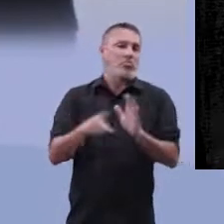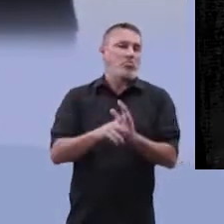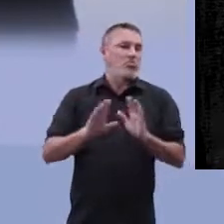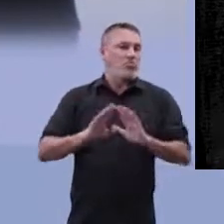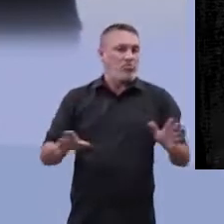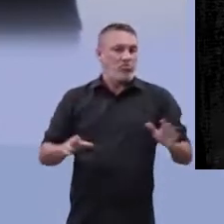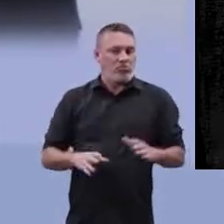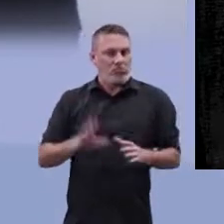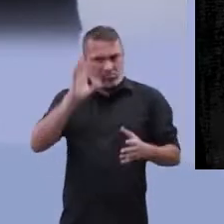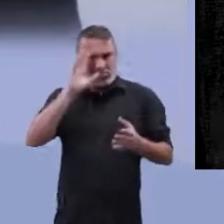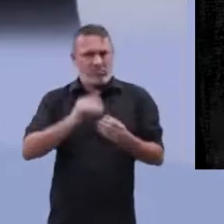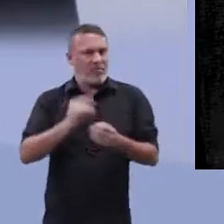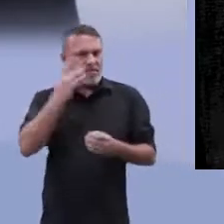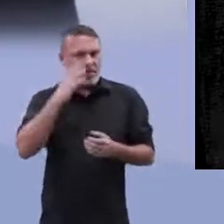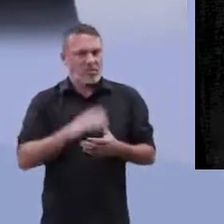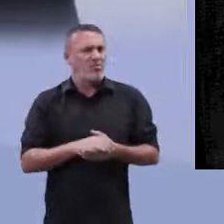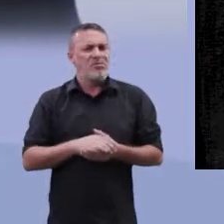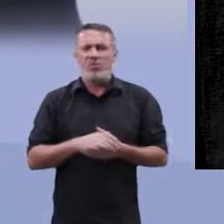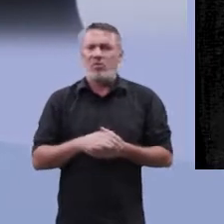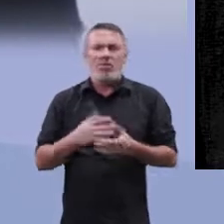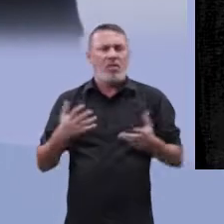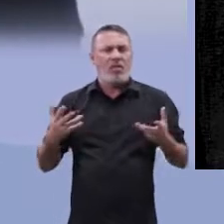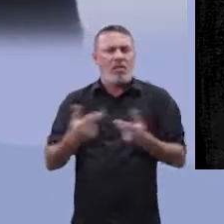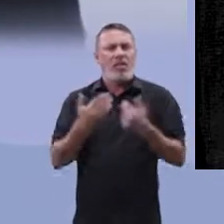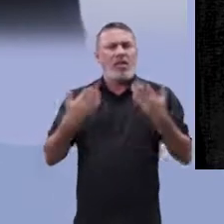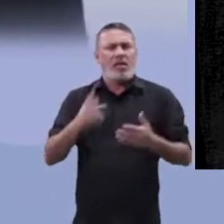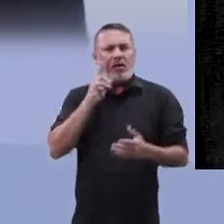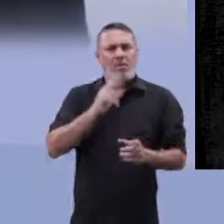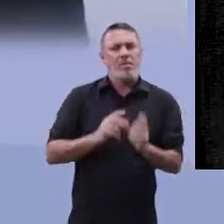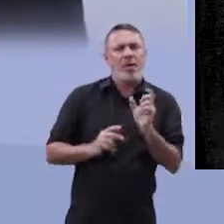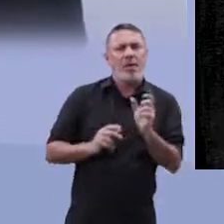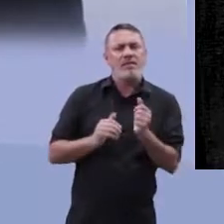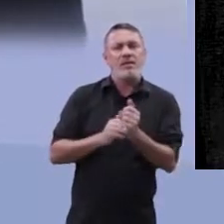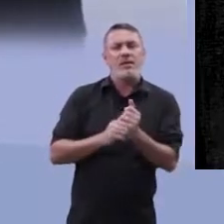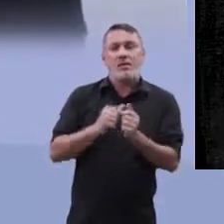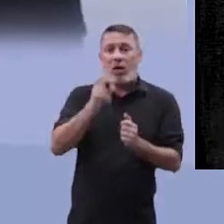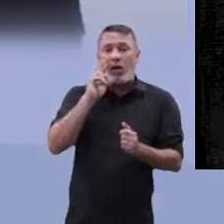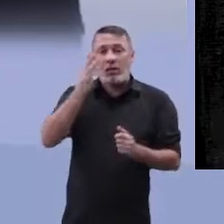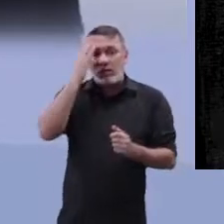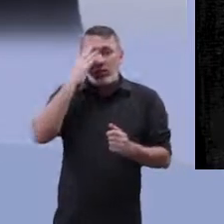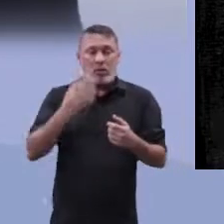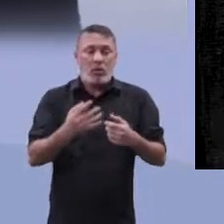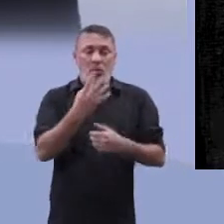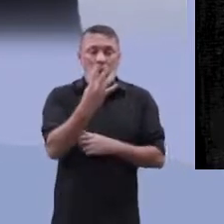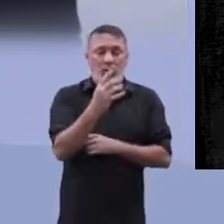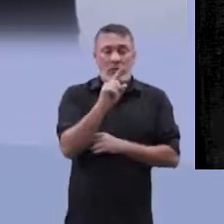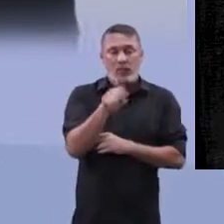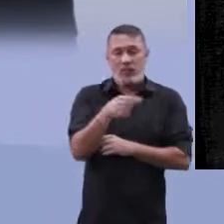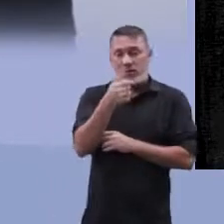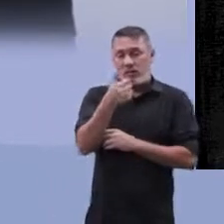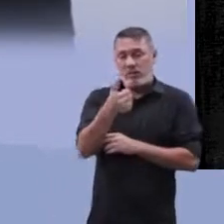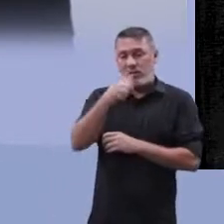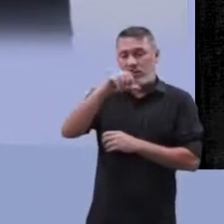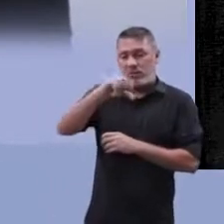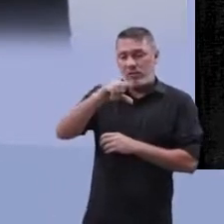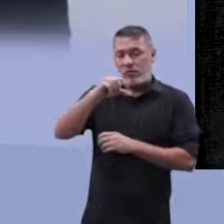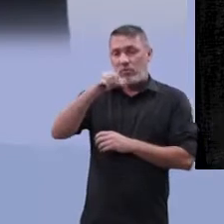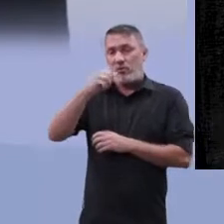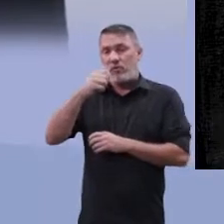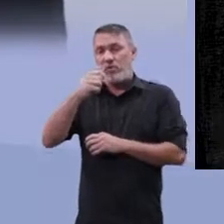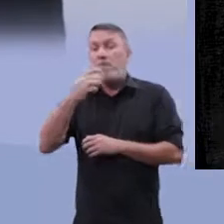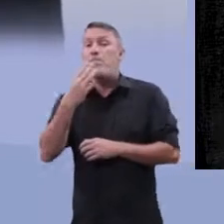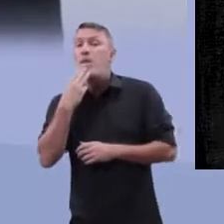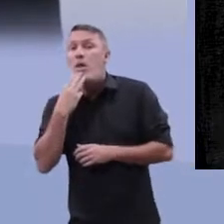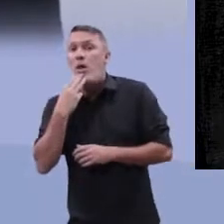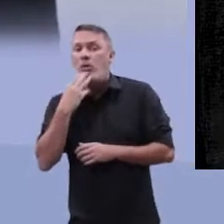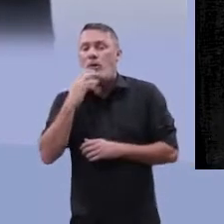4,129 milhões. Pegou a visão, meu hacker? Pegou a visão, então, da palavrinha? Quando você tem